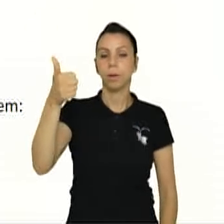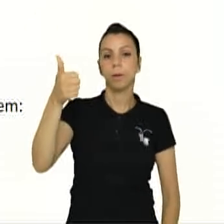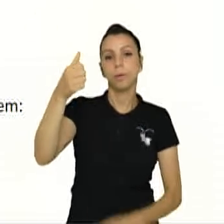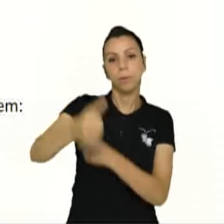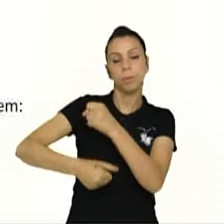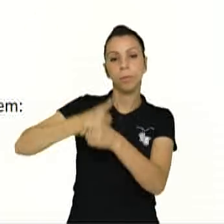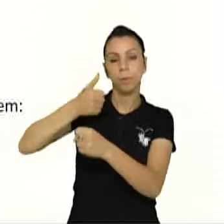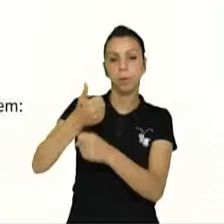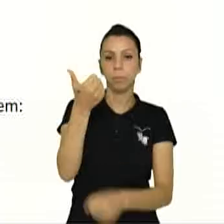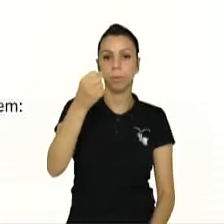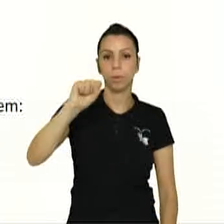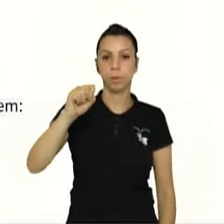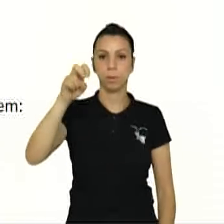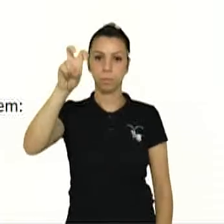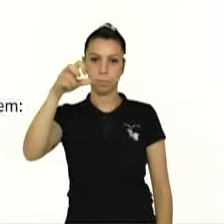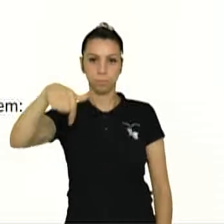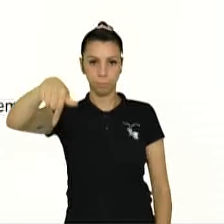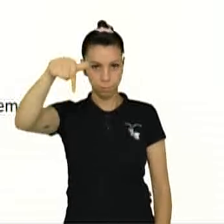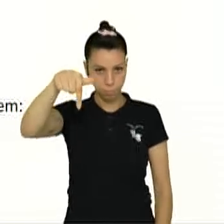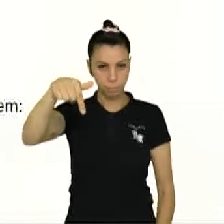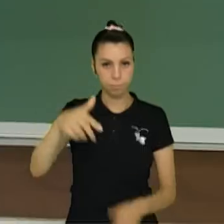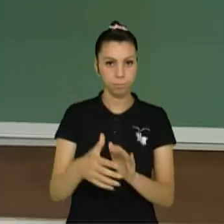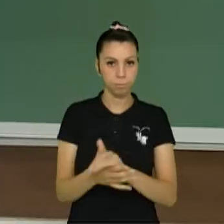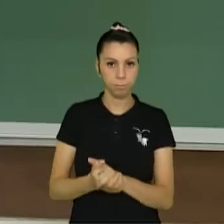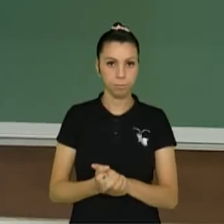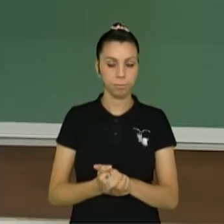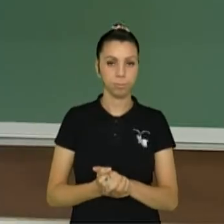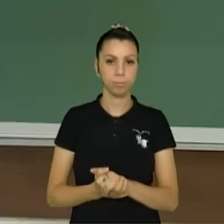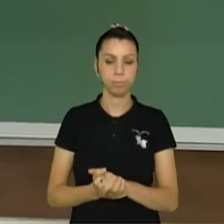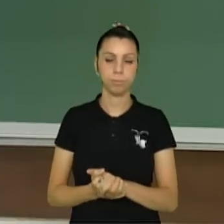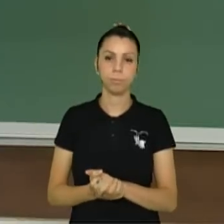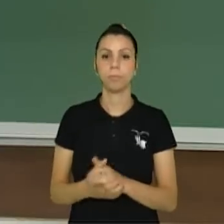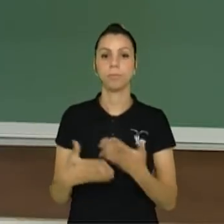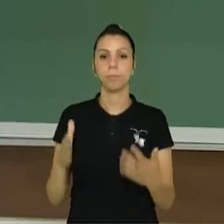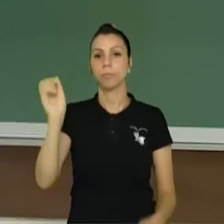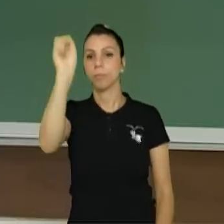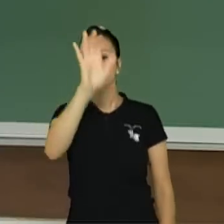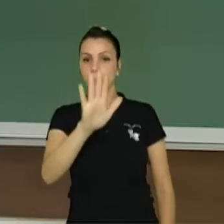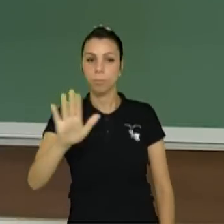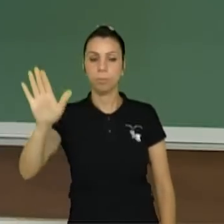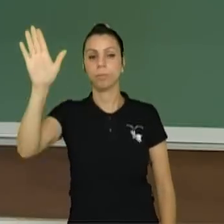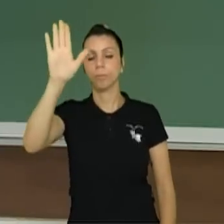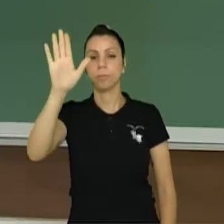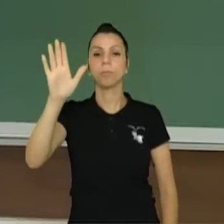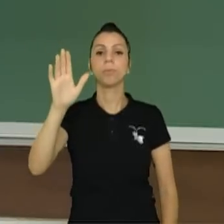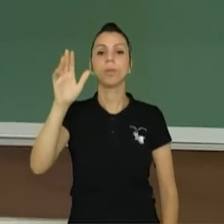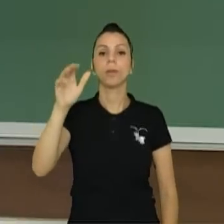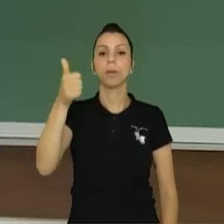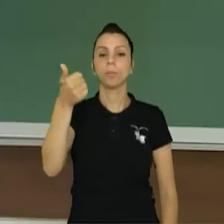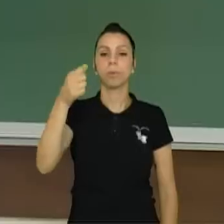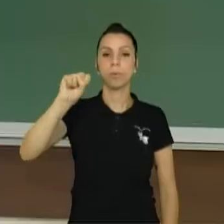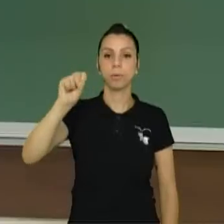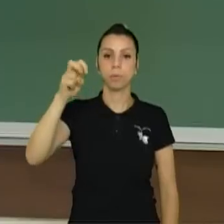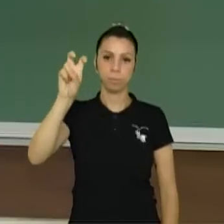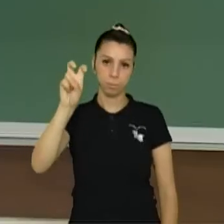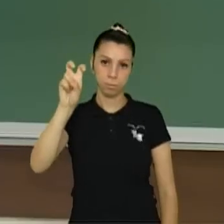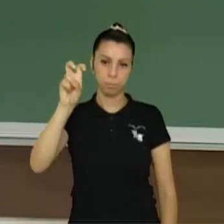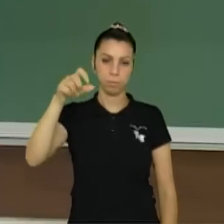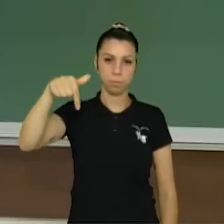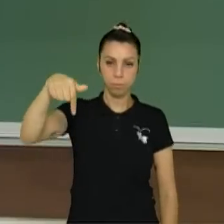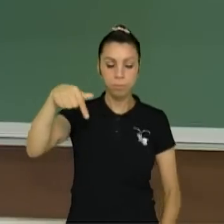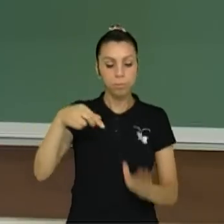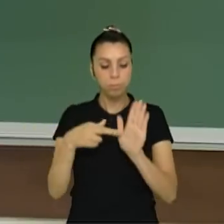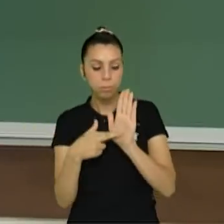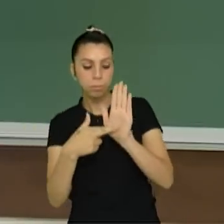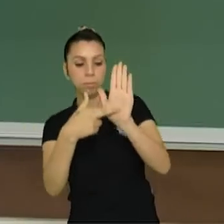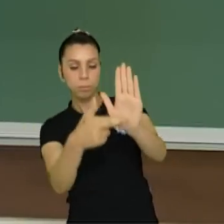1857. Tá bom? Então, a gravura, ela é de 1857, representando ali o